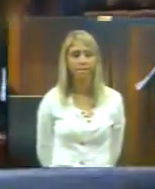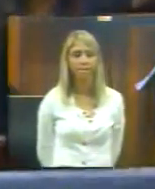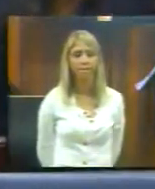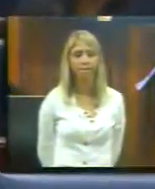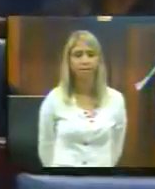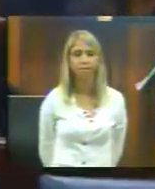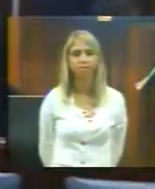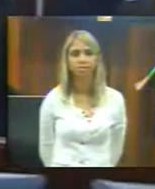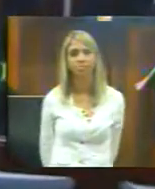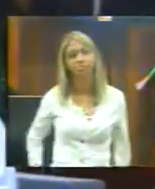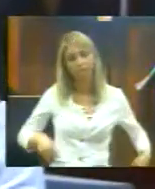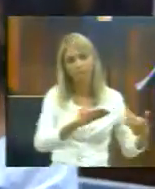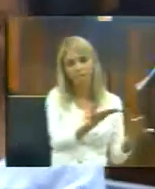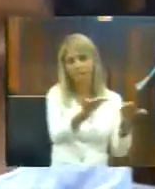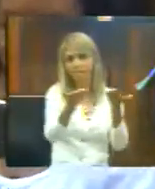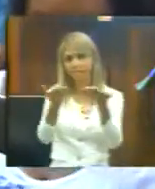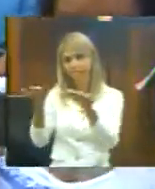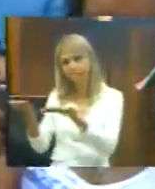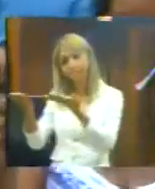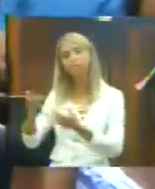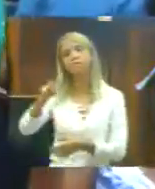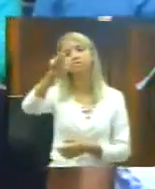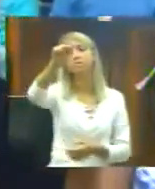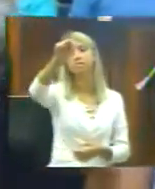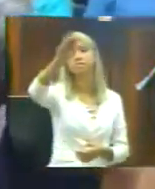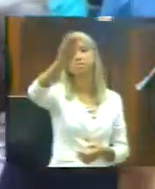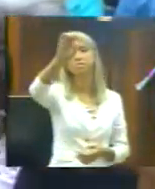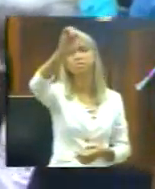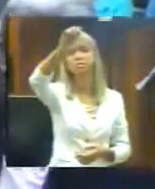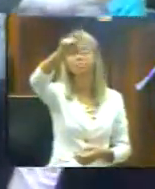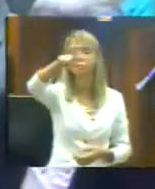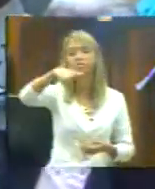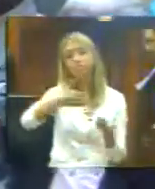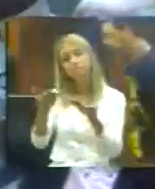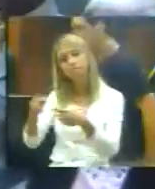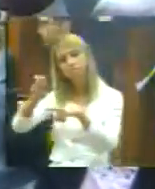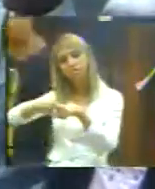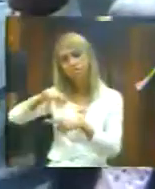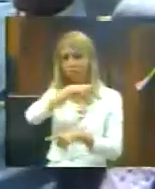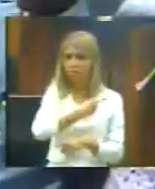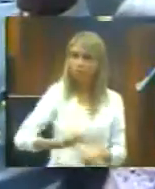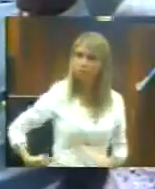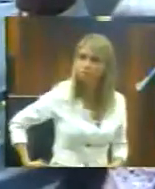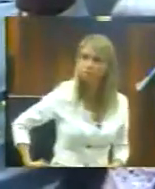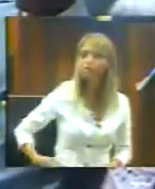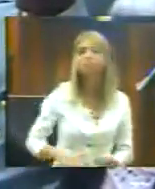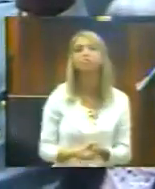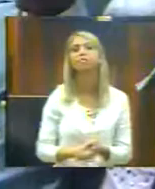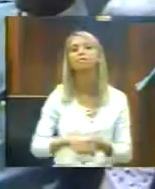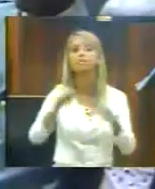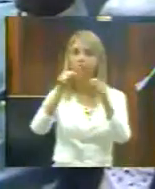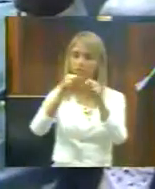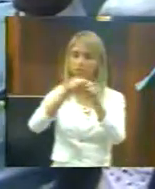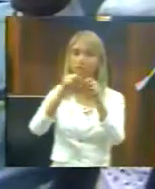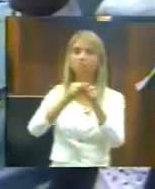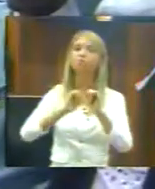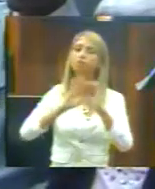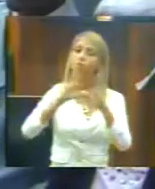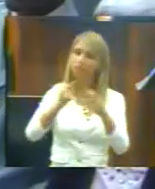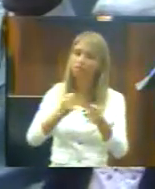Bem, agora convido o Gabriel Almeida para tomar posse como presidente e ele agora convocará a nova mesa diretora.